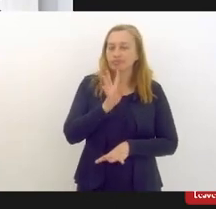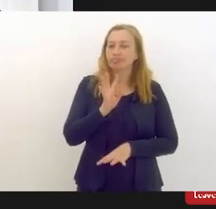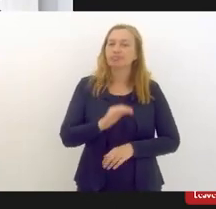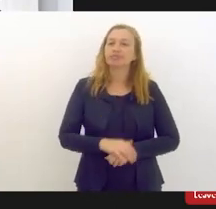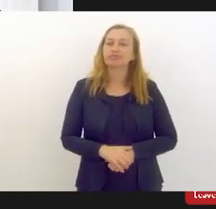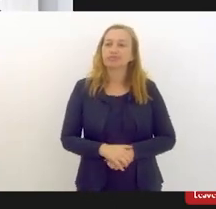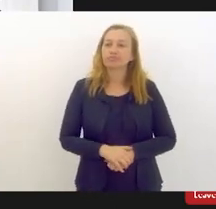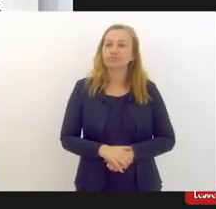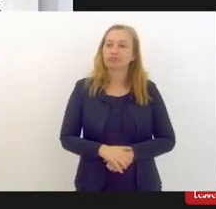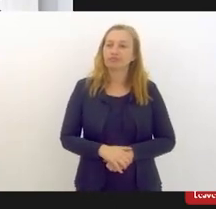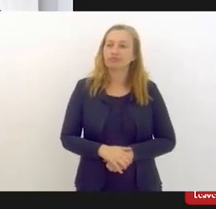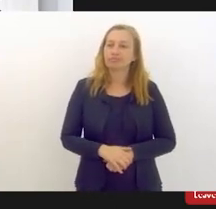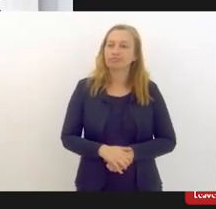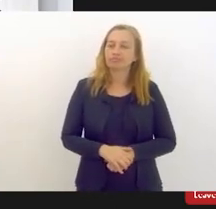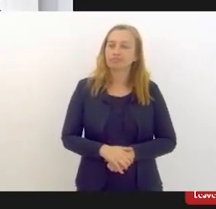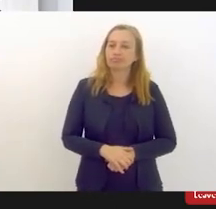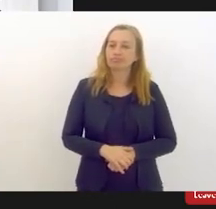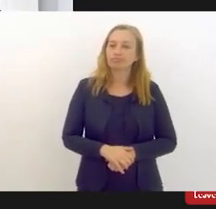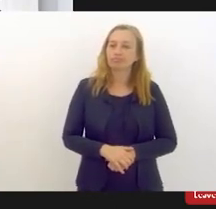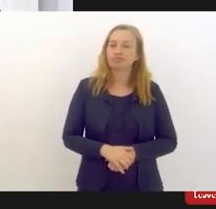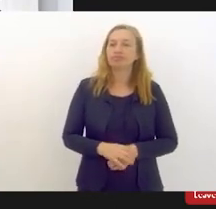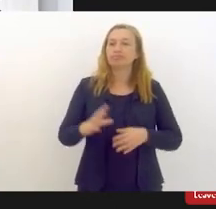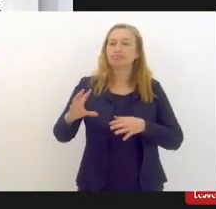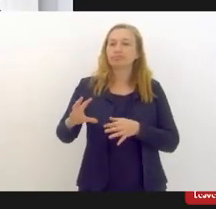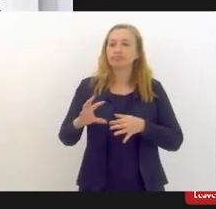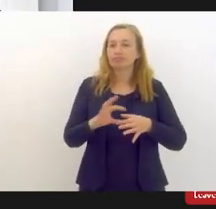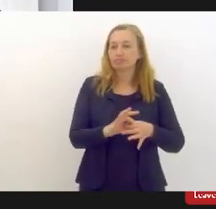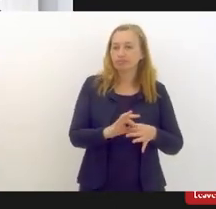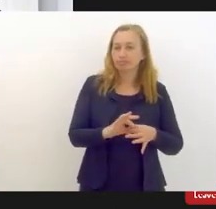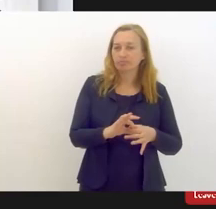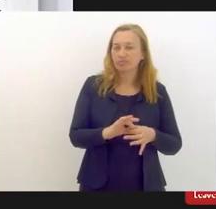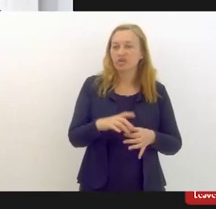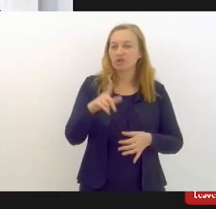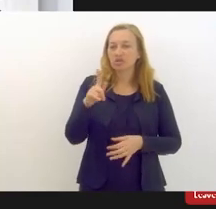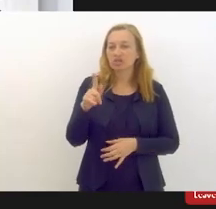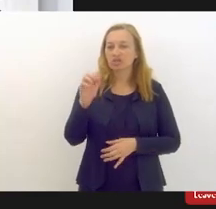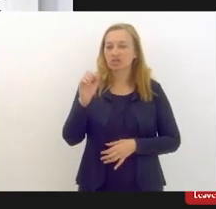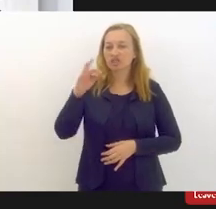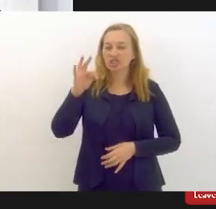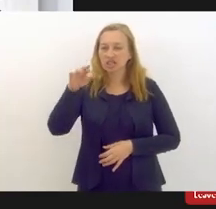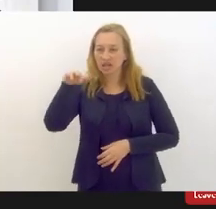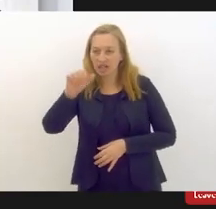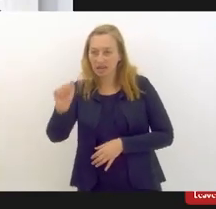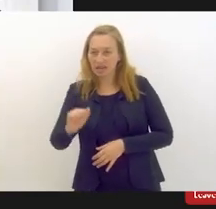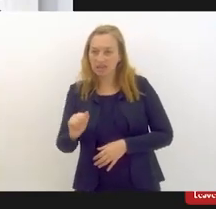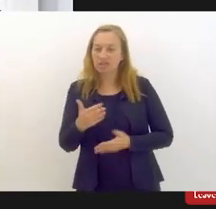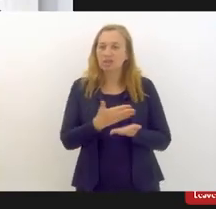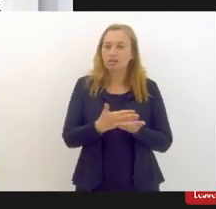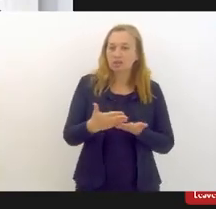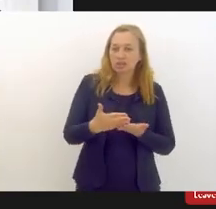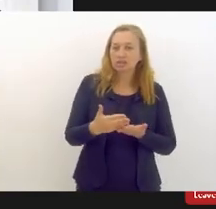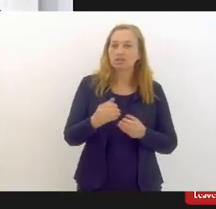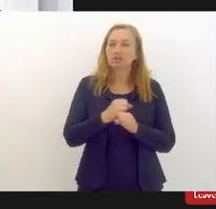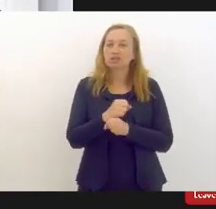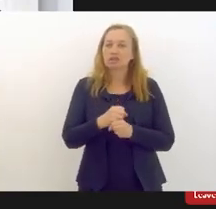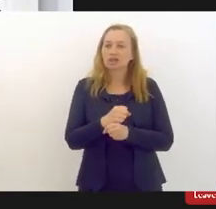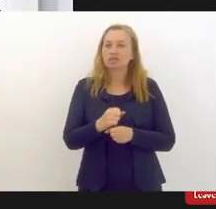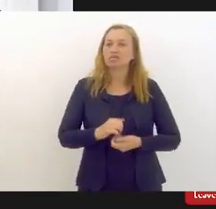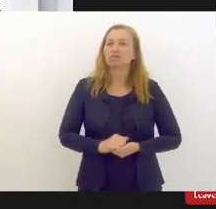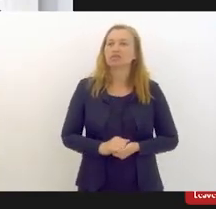muito querido aqui. E Conexão Gentileza, que foi um projeto que a gente idealizou no início desse ano,